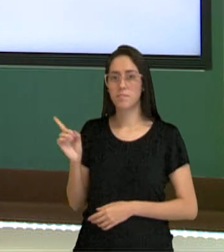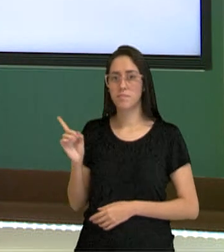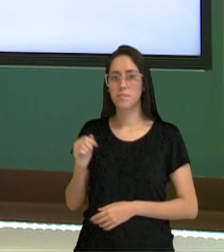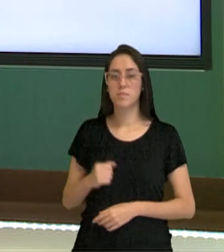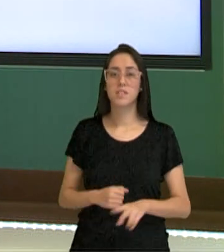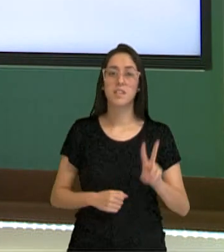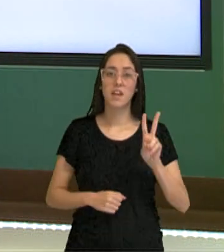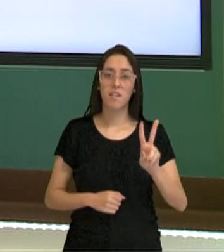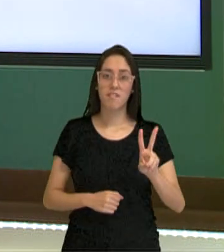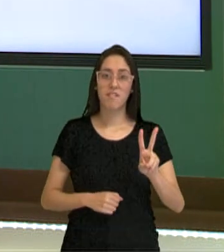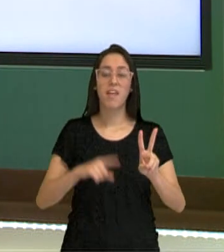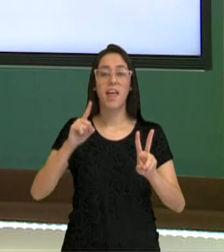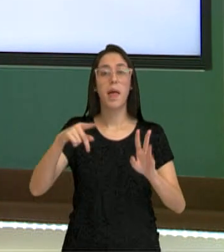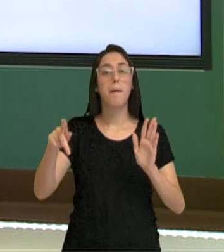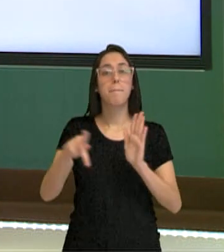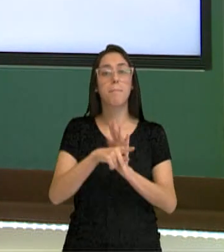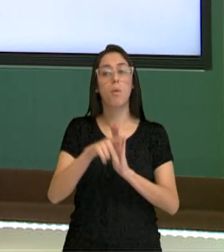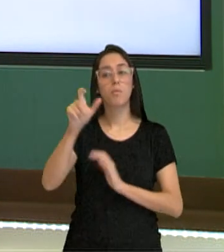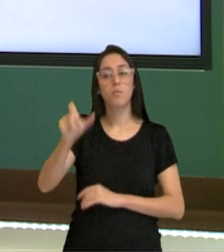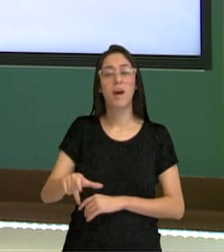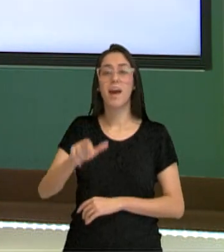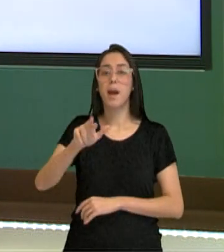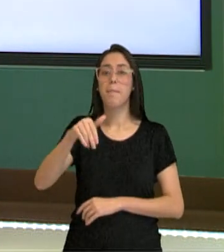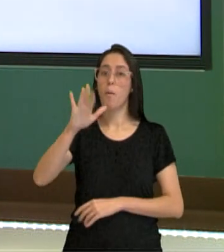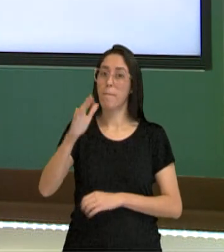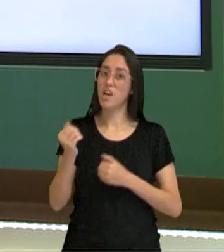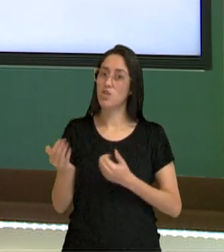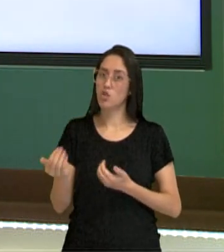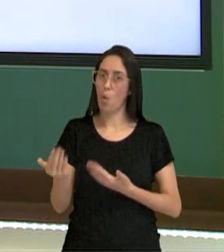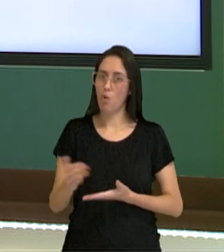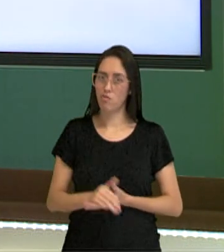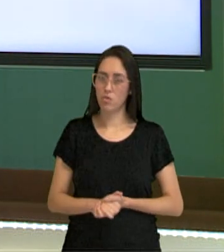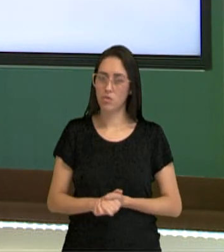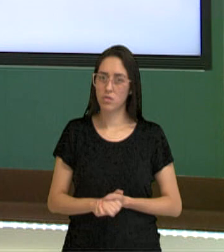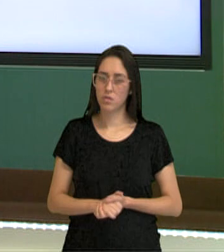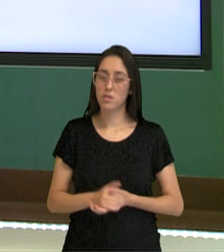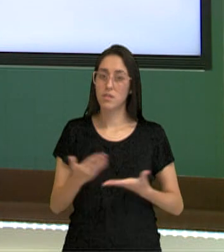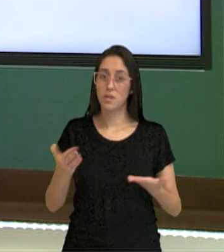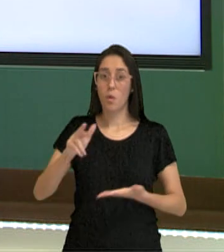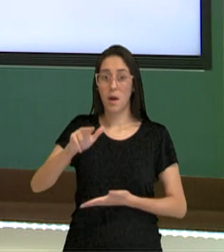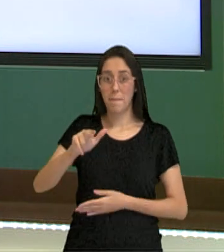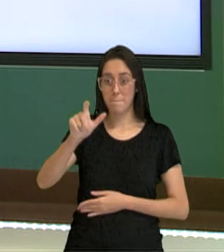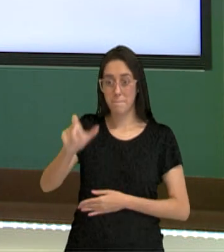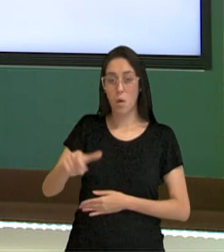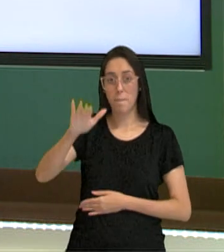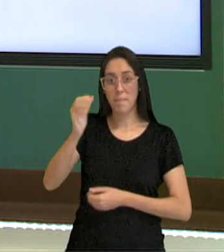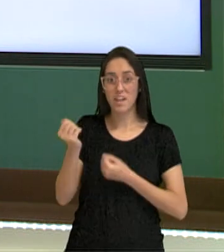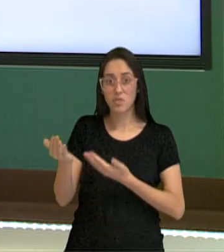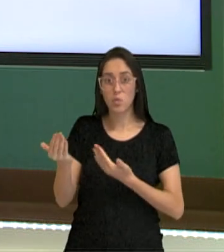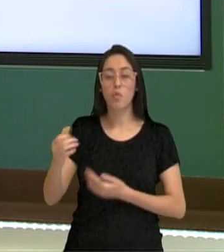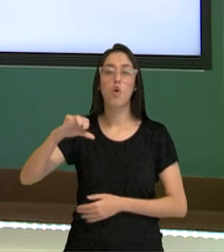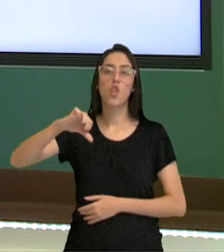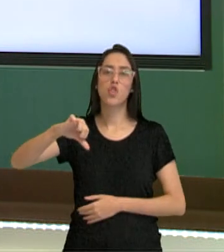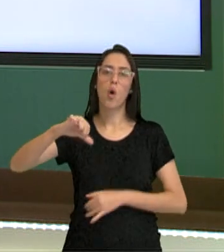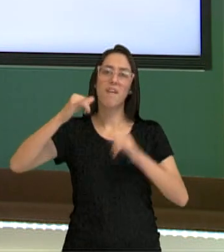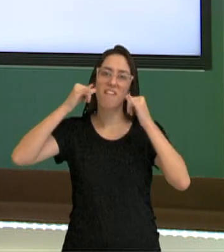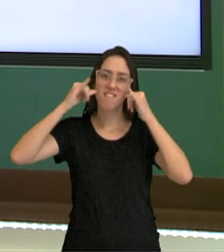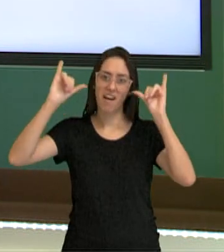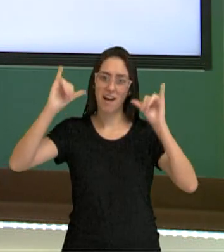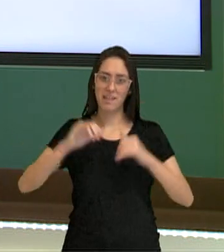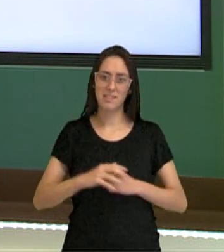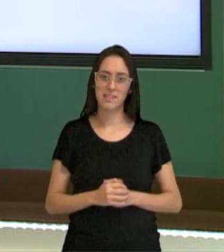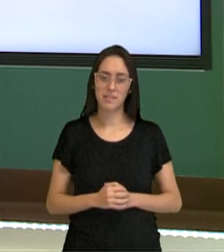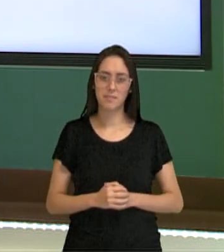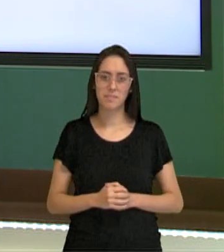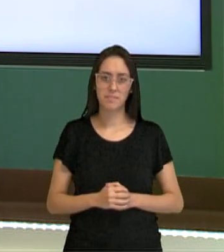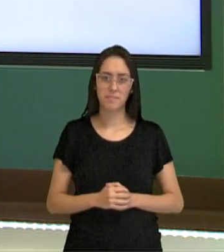era a quantidade que o irmão mais novo recebeu. Então, eu sei que o irmão mais novo recebeu 9 vacas. Ele